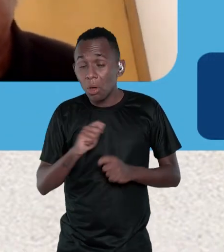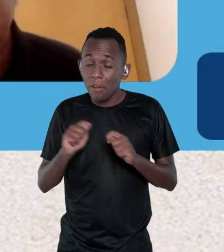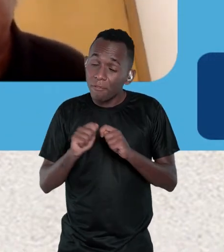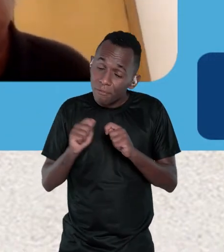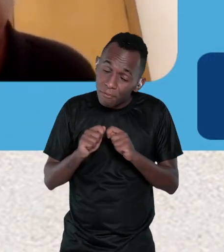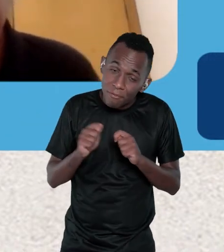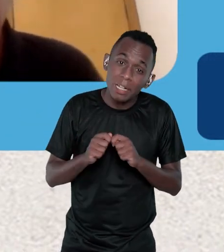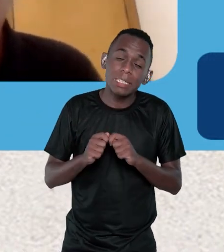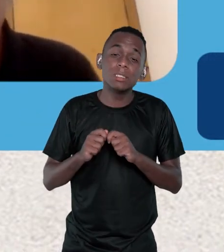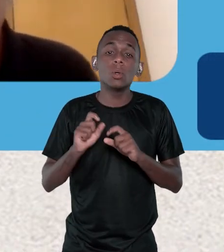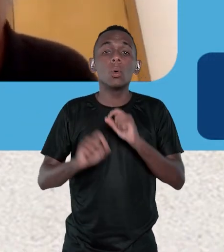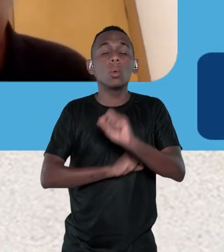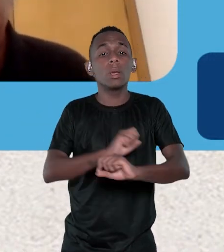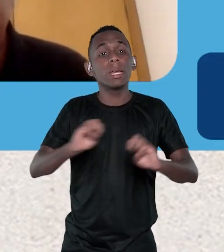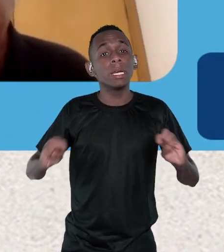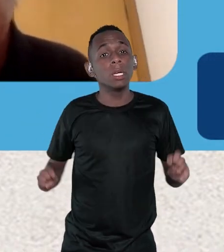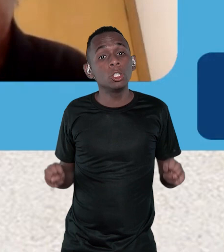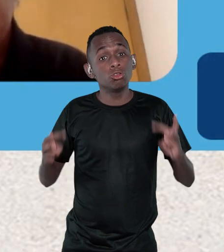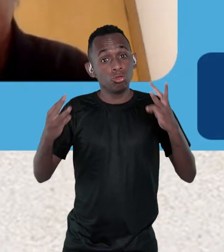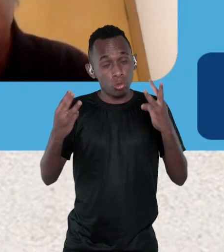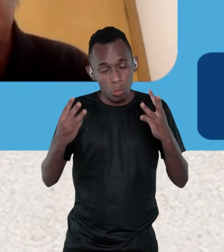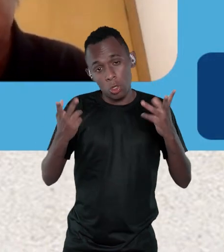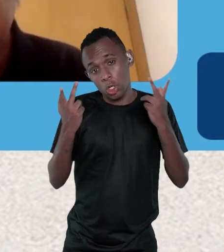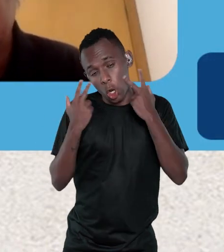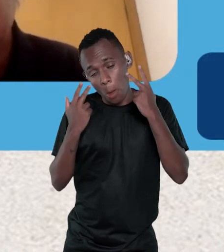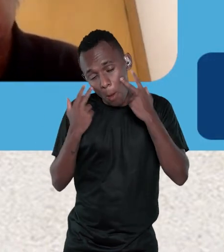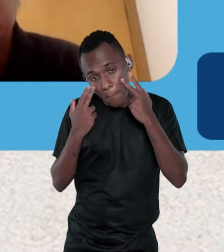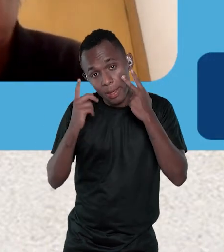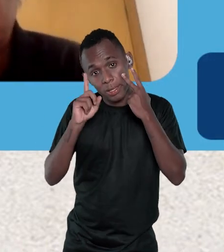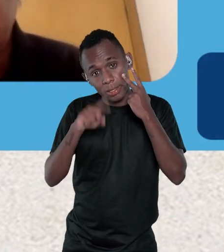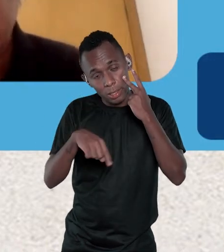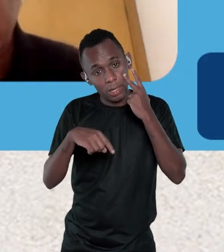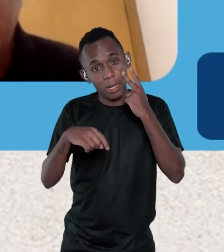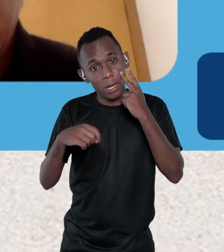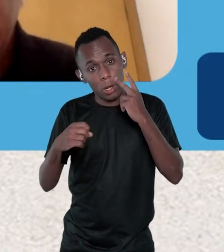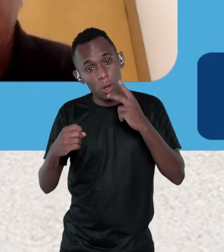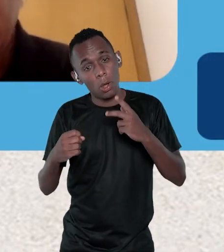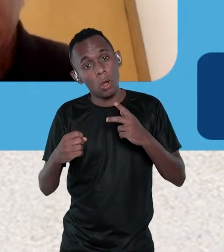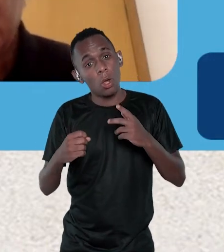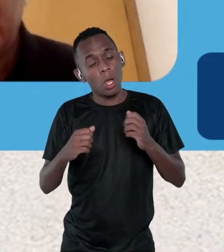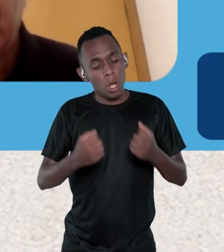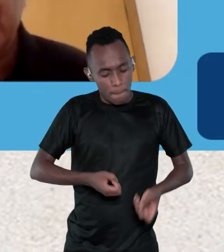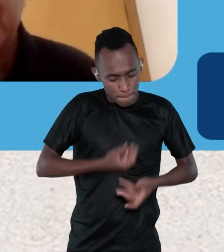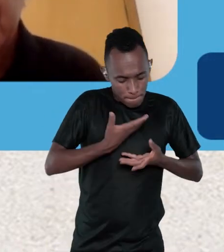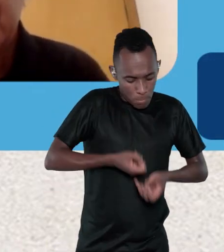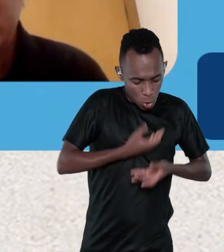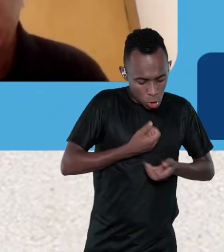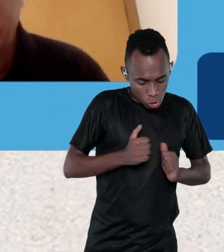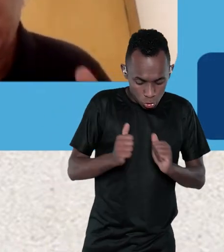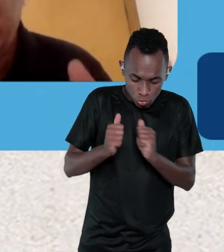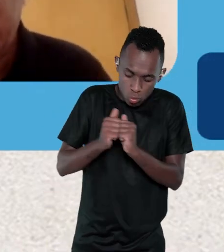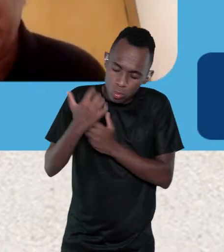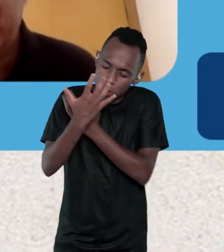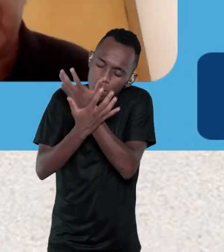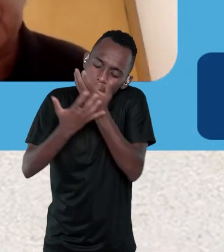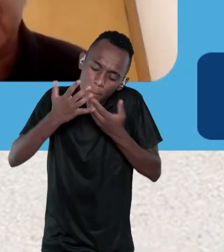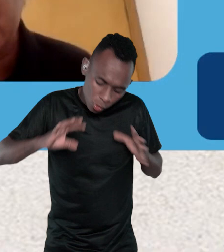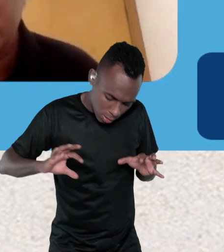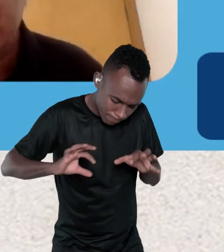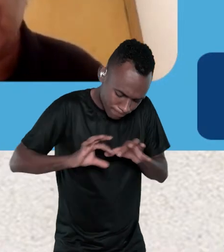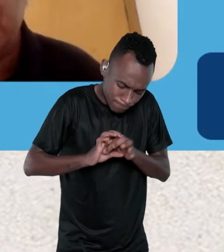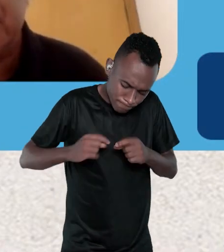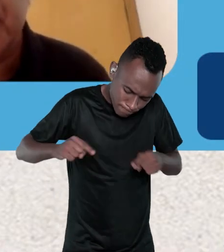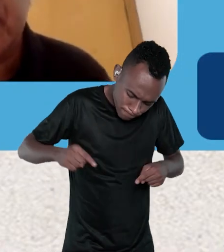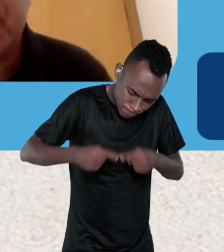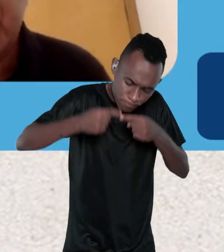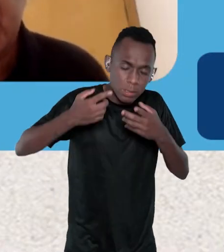também. E a gente faz isso. O nosso show normalmente é isso. É a